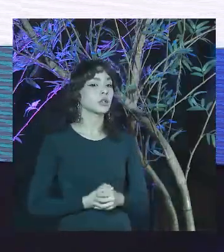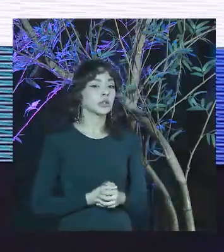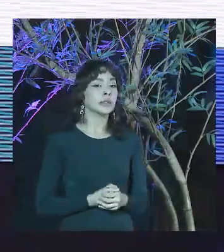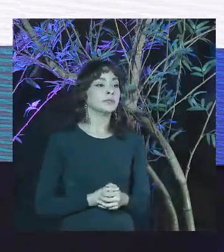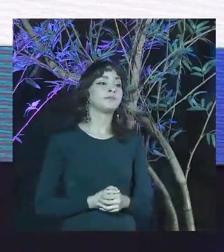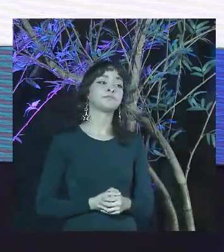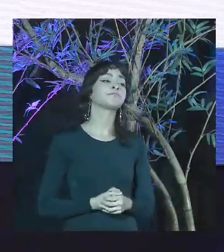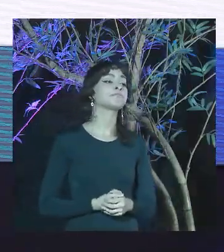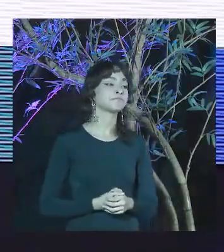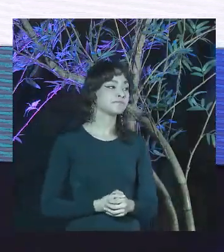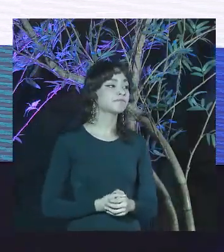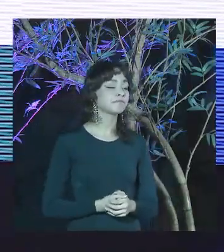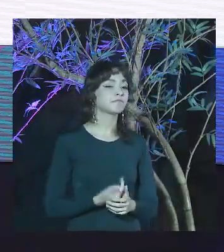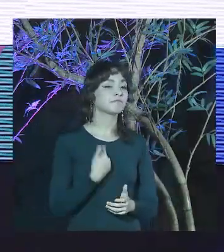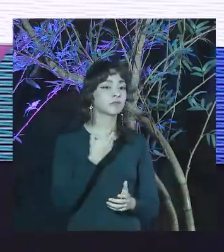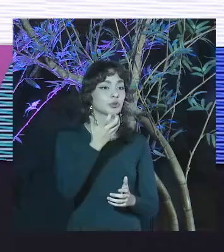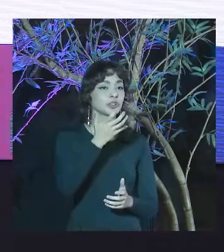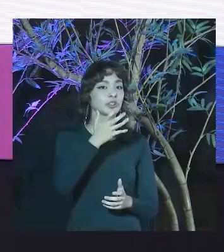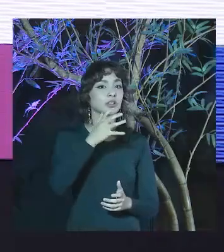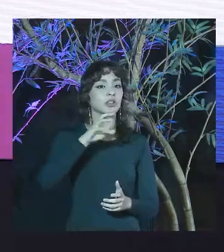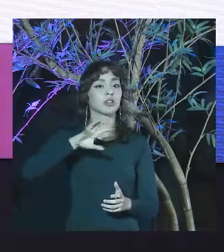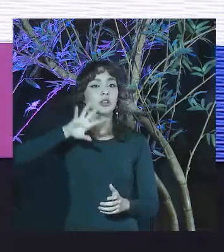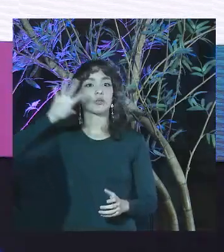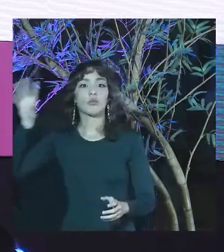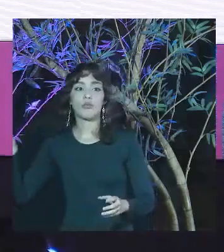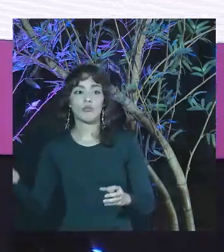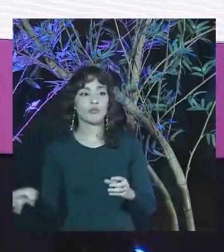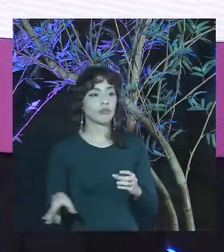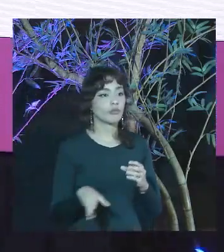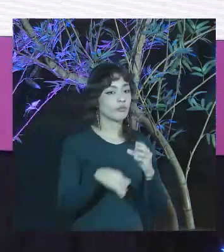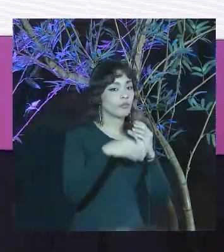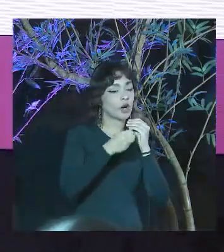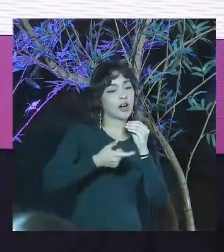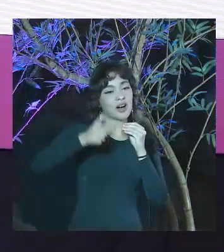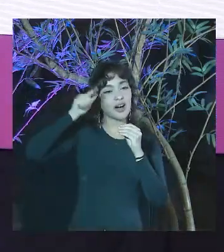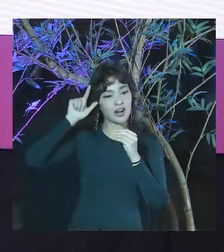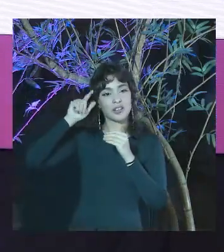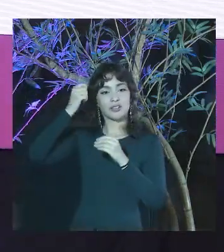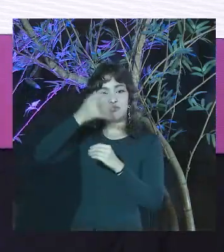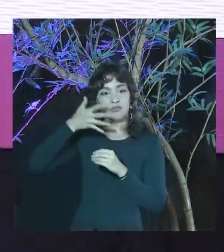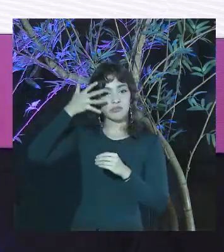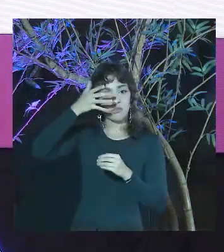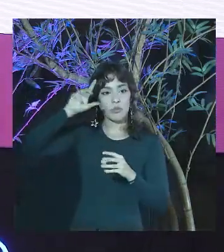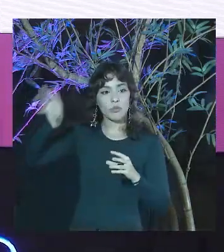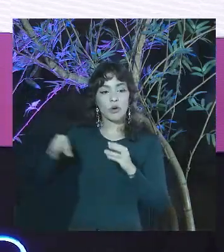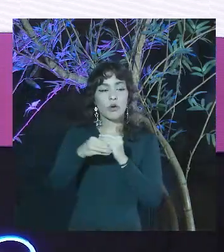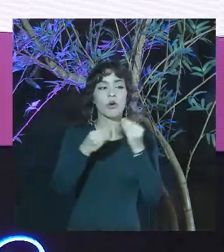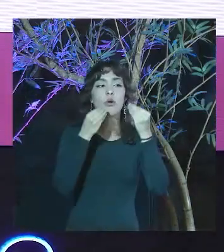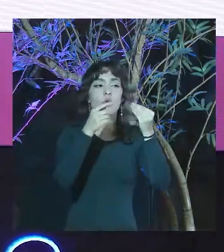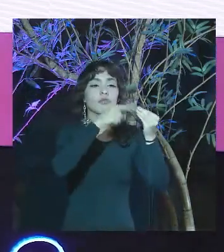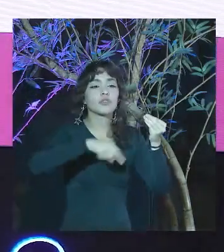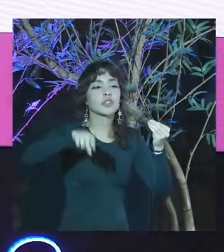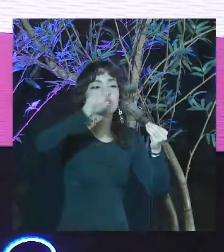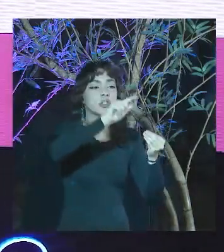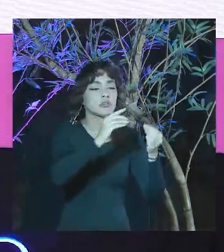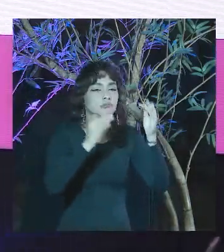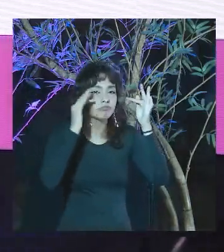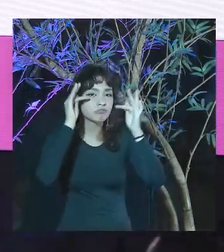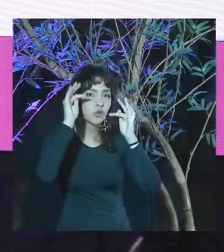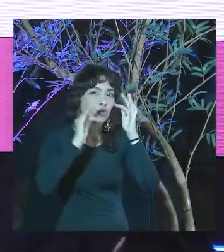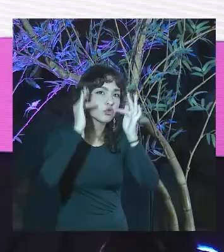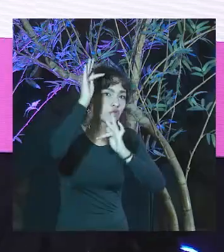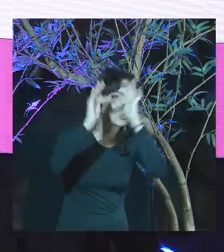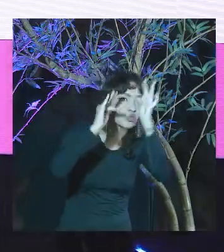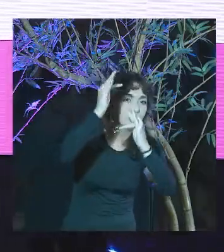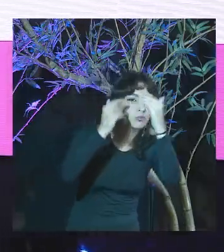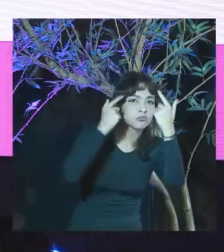pegar exatamente essa questão que foi colocada aqui, antes de eu subir no palco, de como vocês estão navegando no futuro. Como é que vocês olham, como é